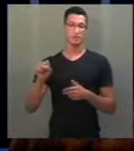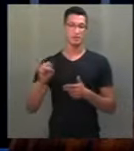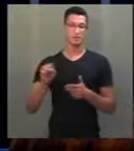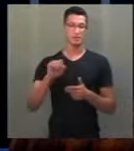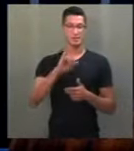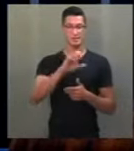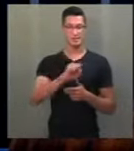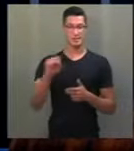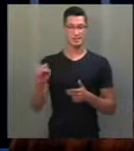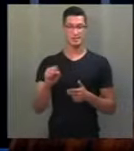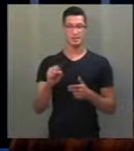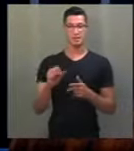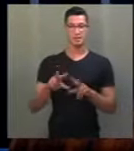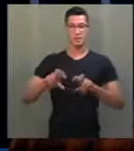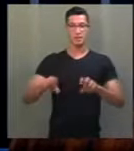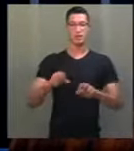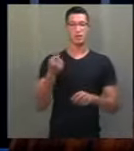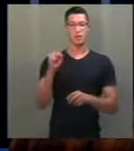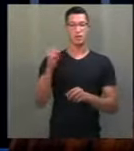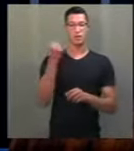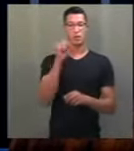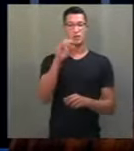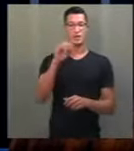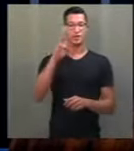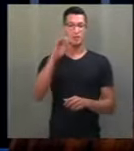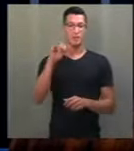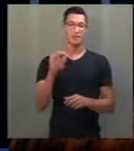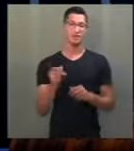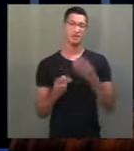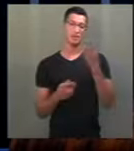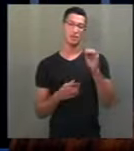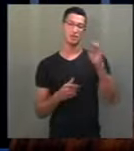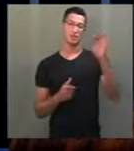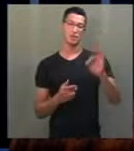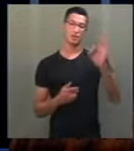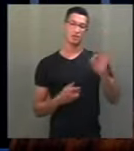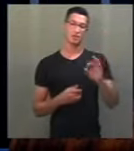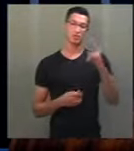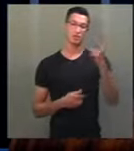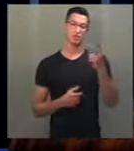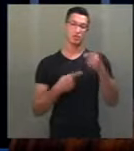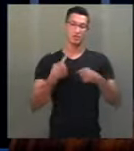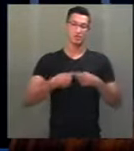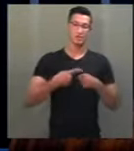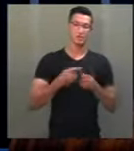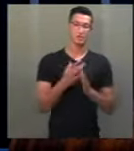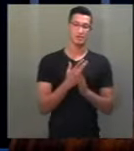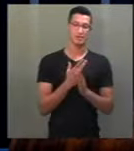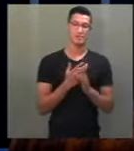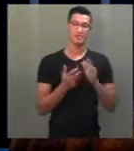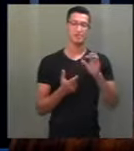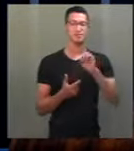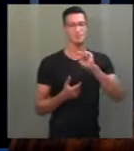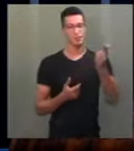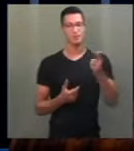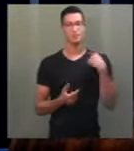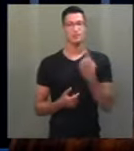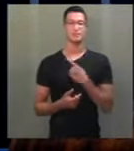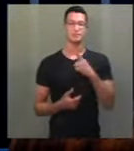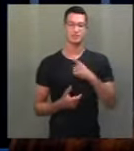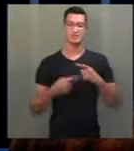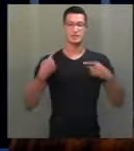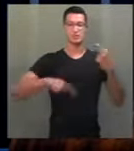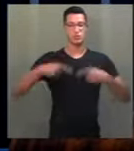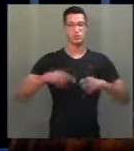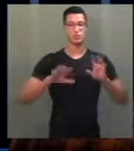O ISS faturou o ano passado 80 bi, 40% disso em 2 cidades. Óbvio que a gente tem que